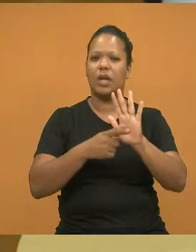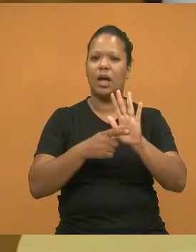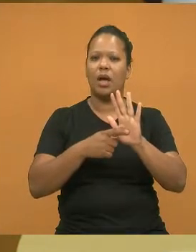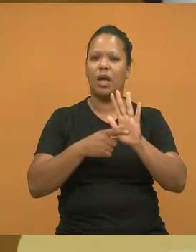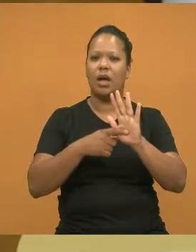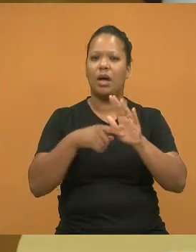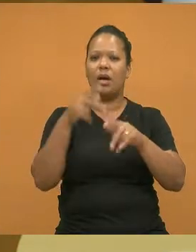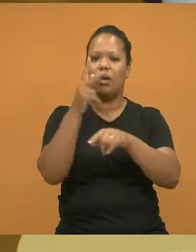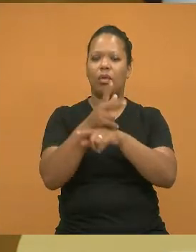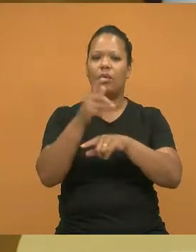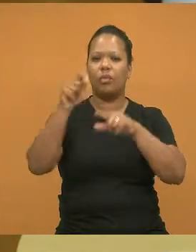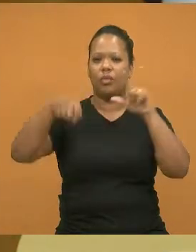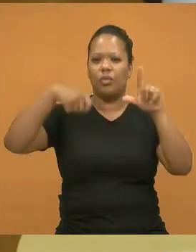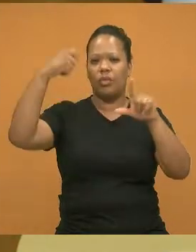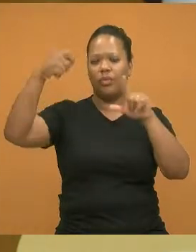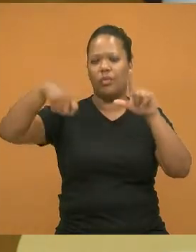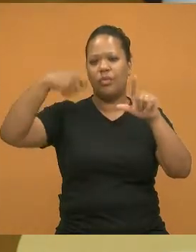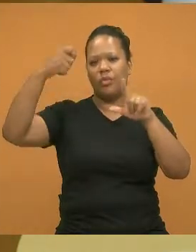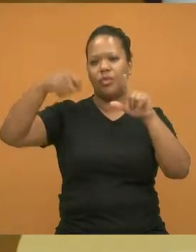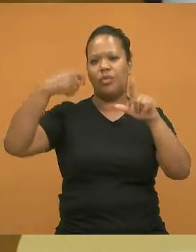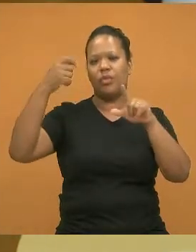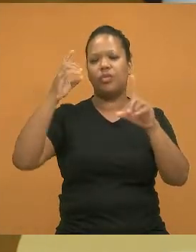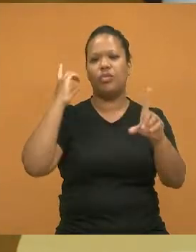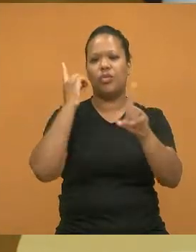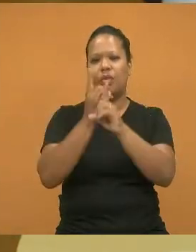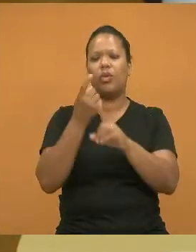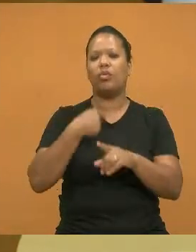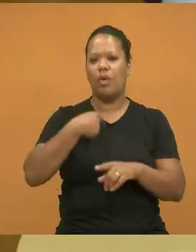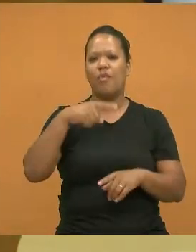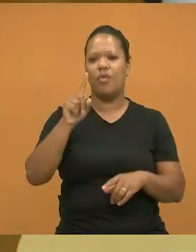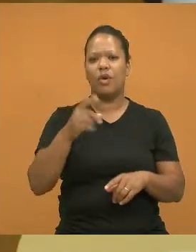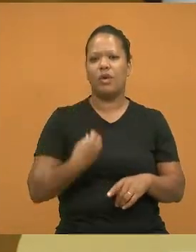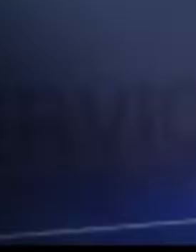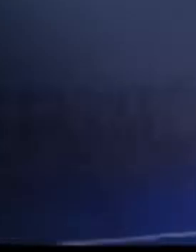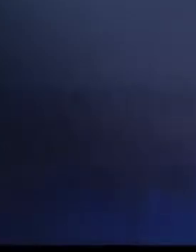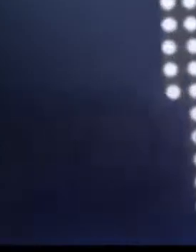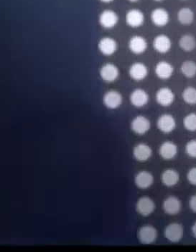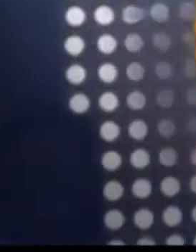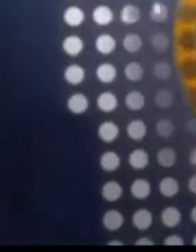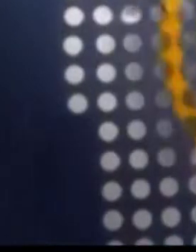um dos fóruns, de um dos encontros que nós participamos.